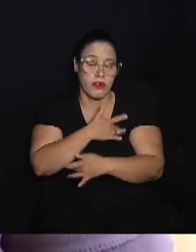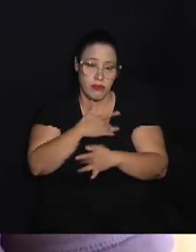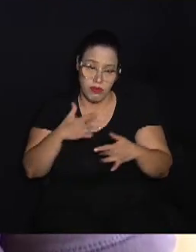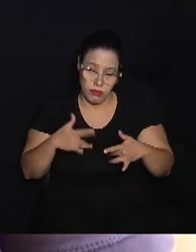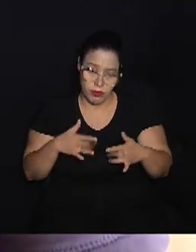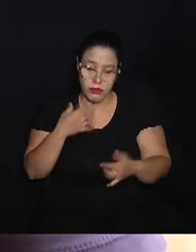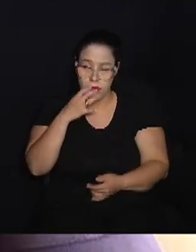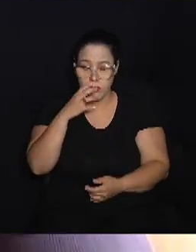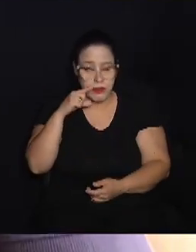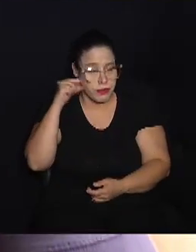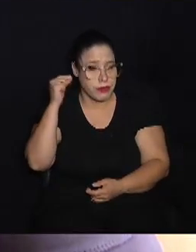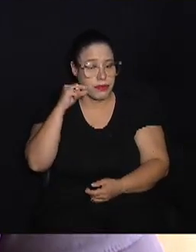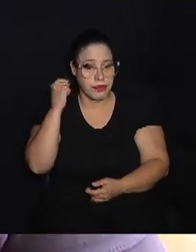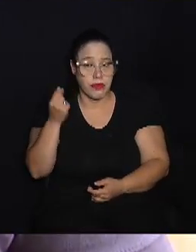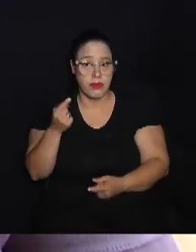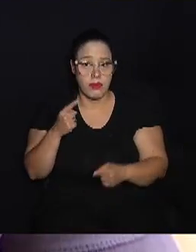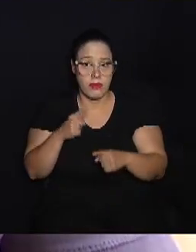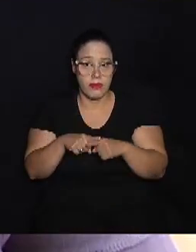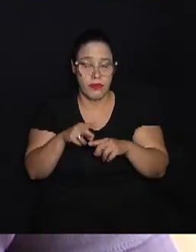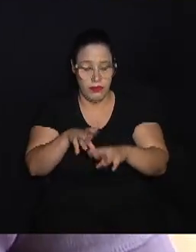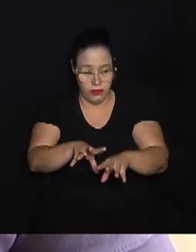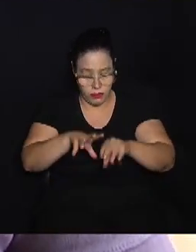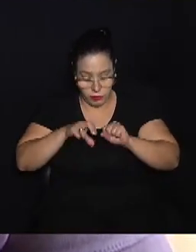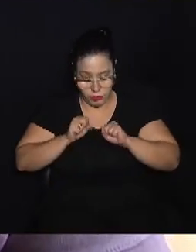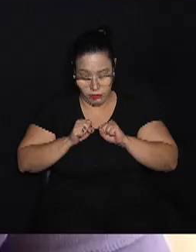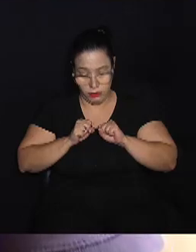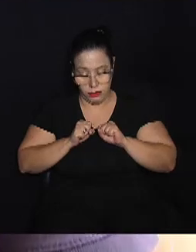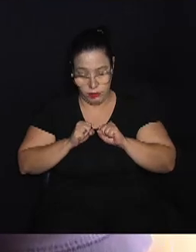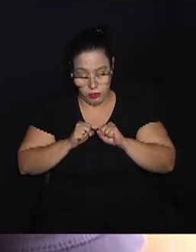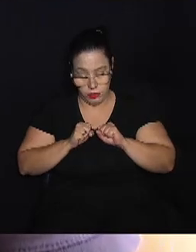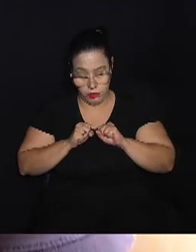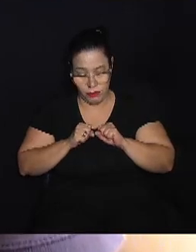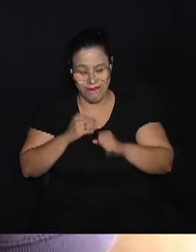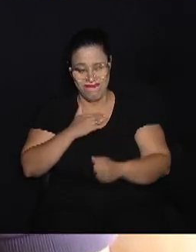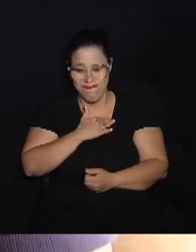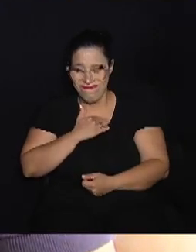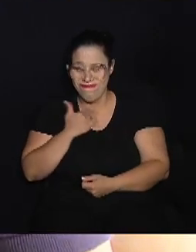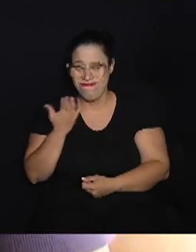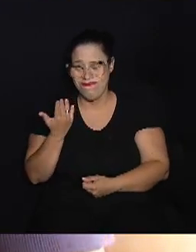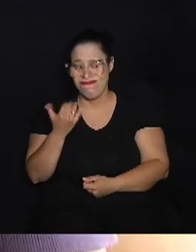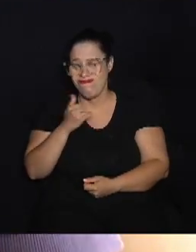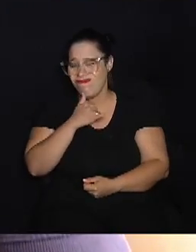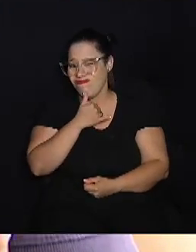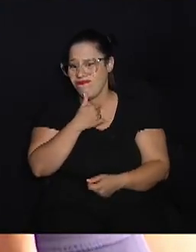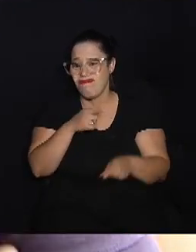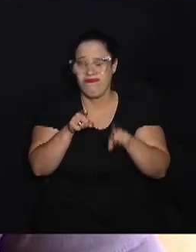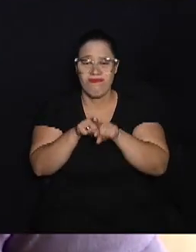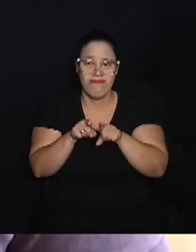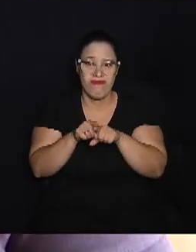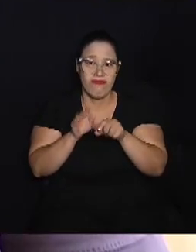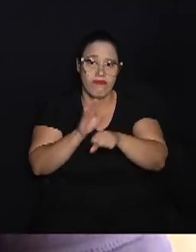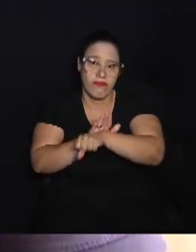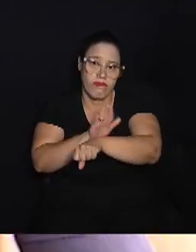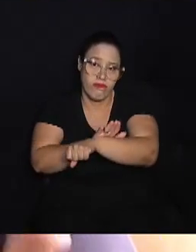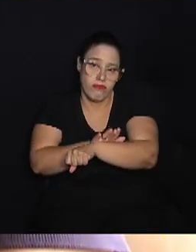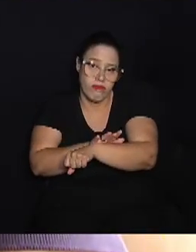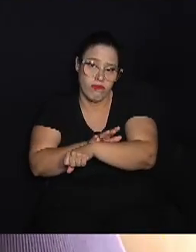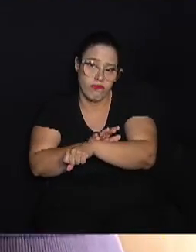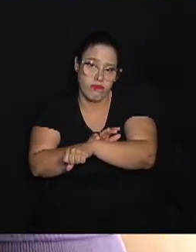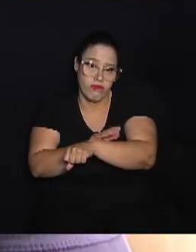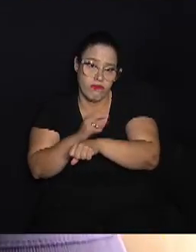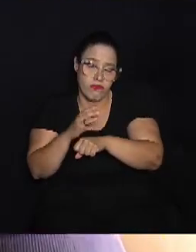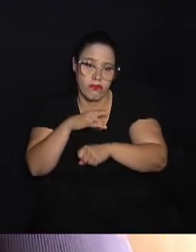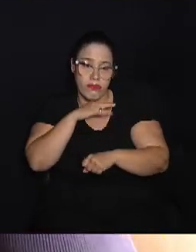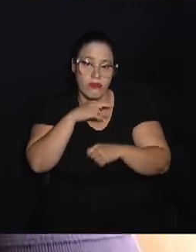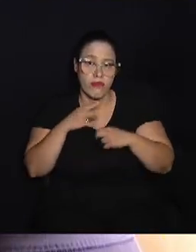do cão e do gato, né? Porque se ele contrair essa doença, ele vai virar óbito, infelizmente. E também você protegendo o animal, você protege